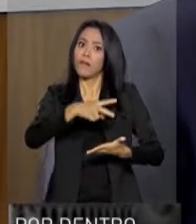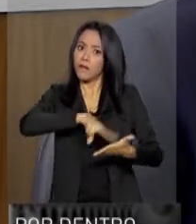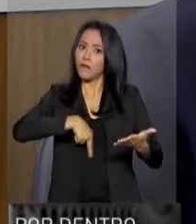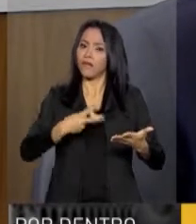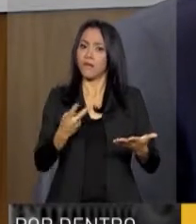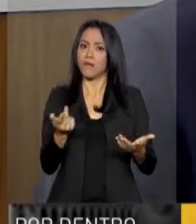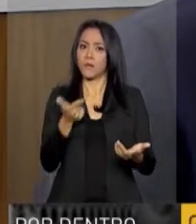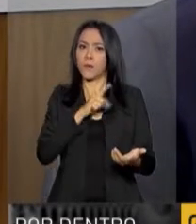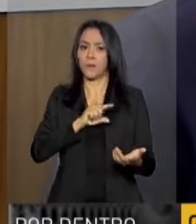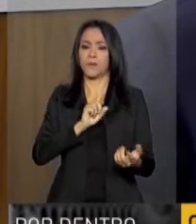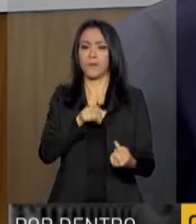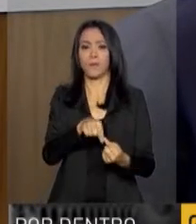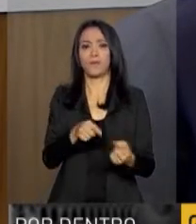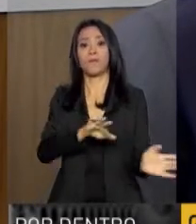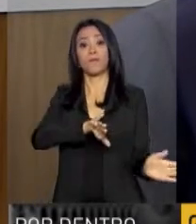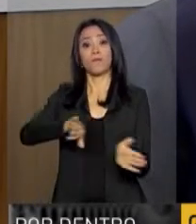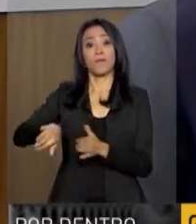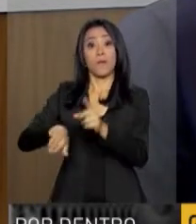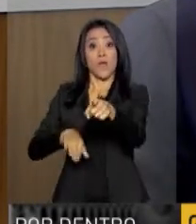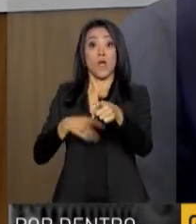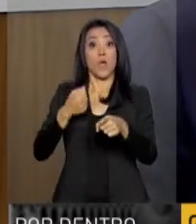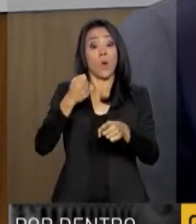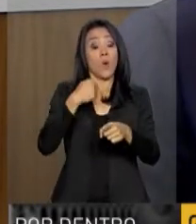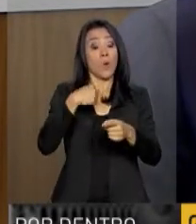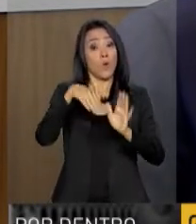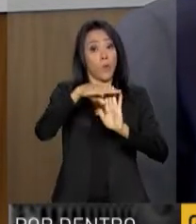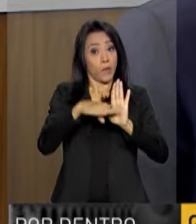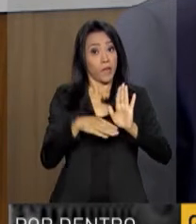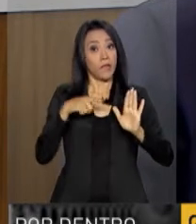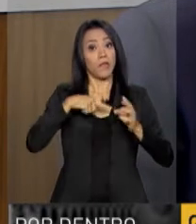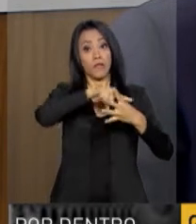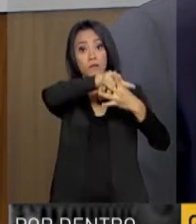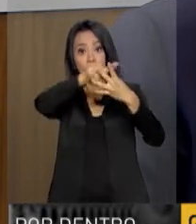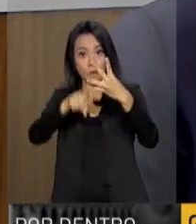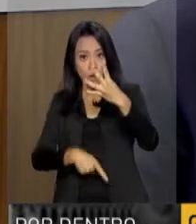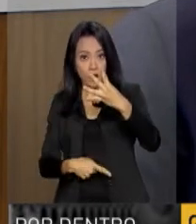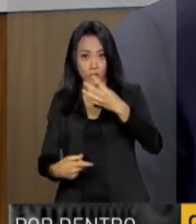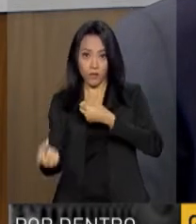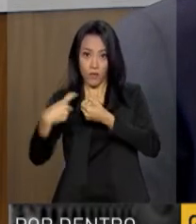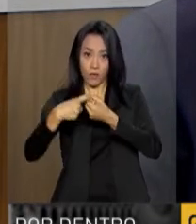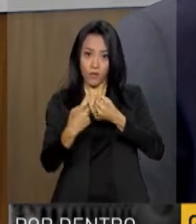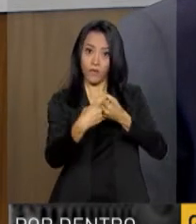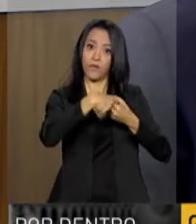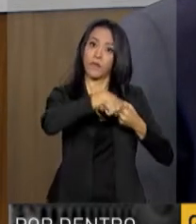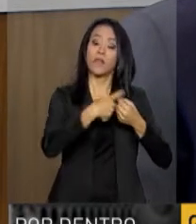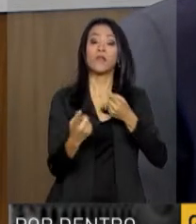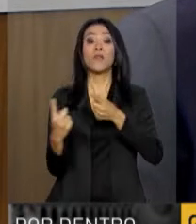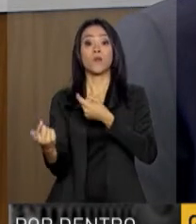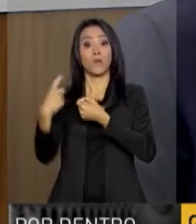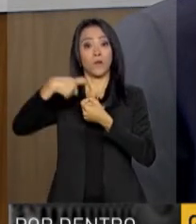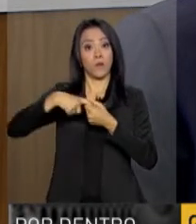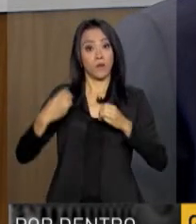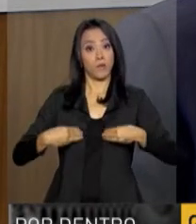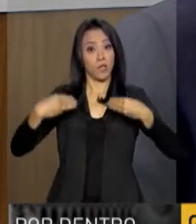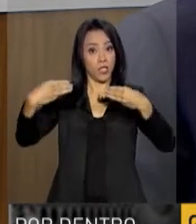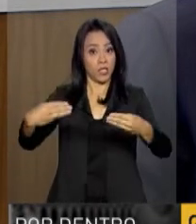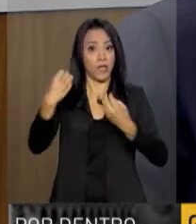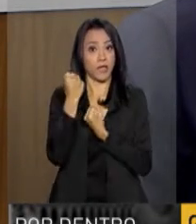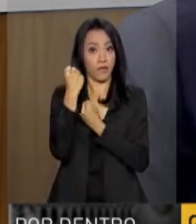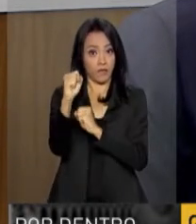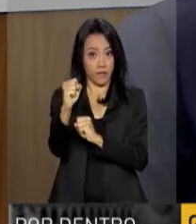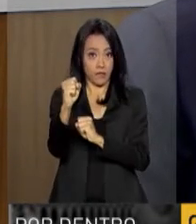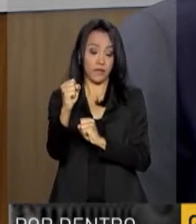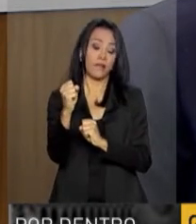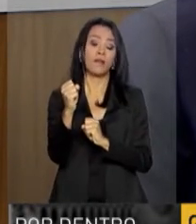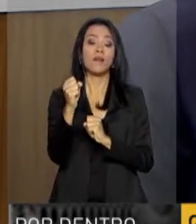todos ele envolve quatro convênios com o ministério da defesa que permitirá a